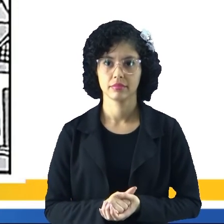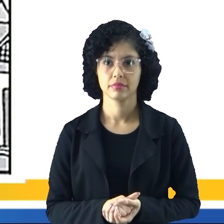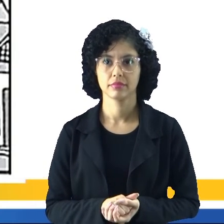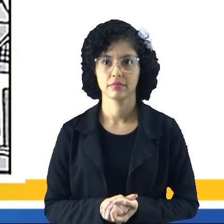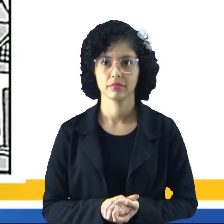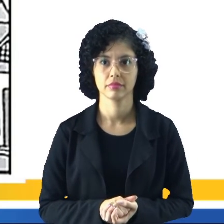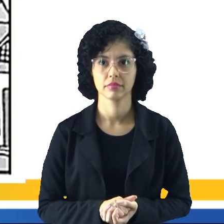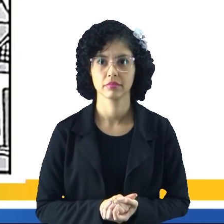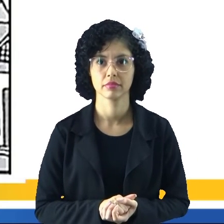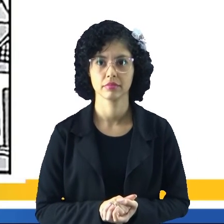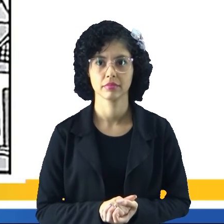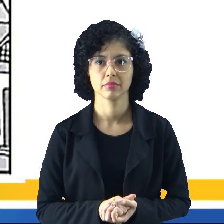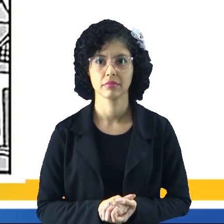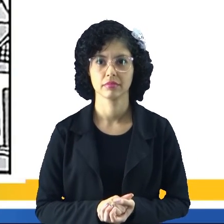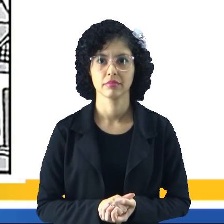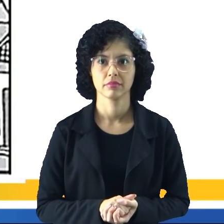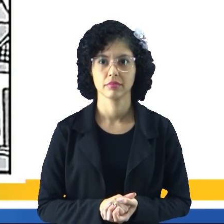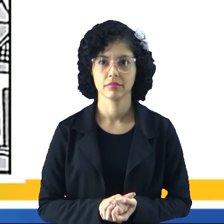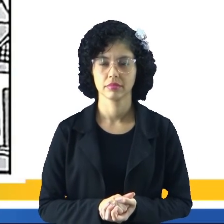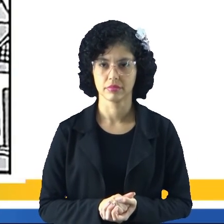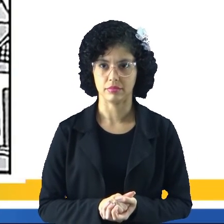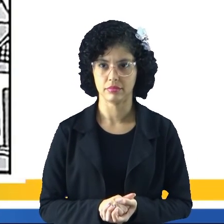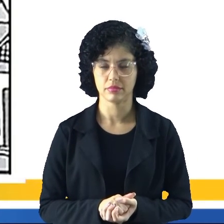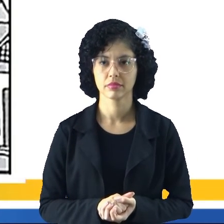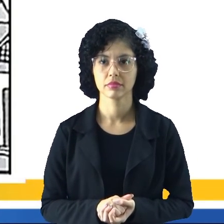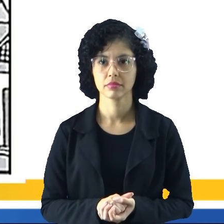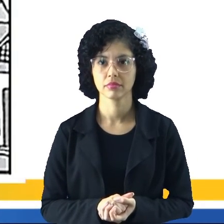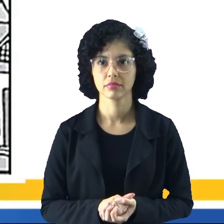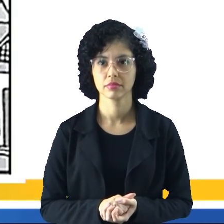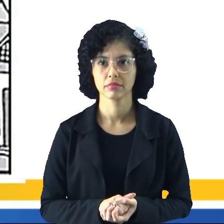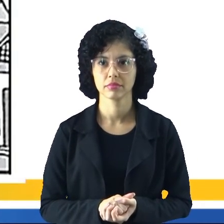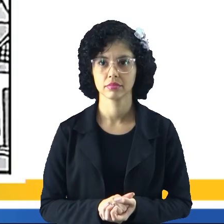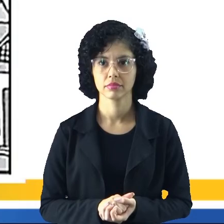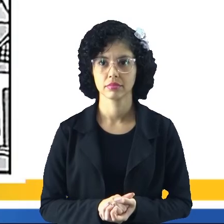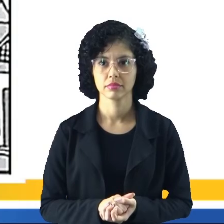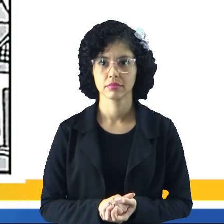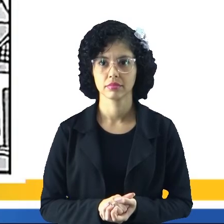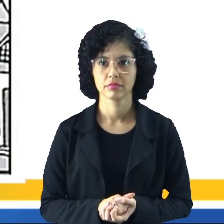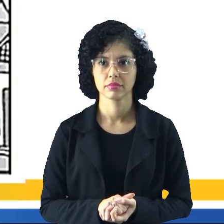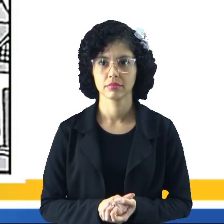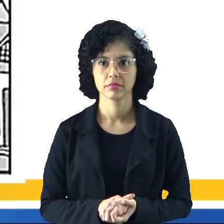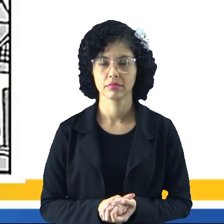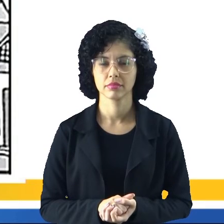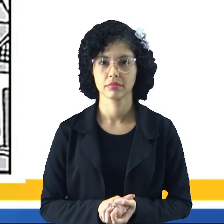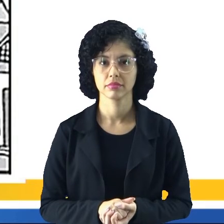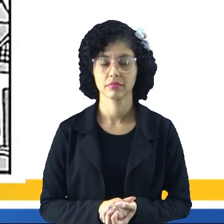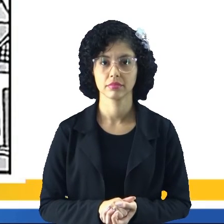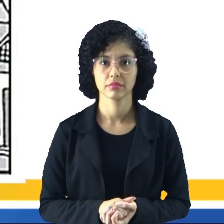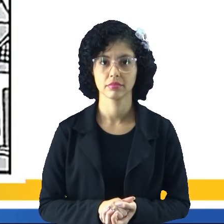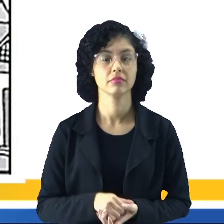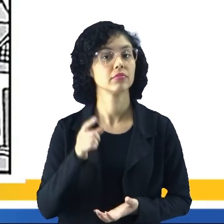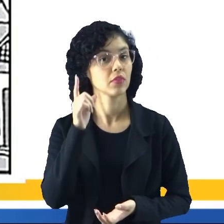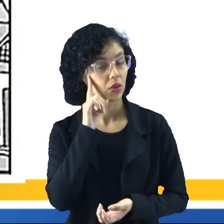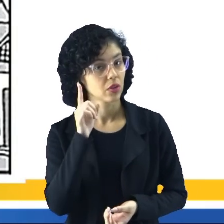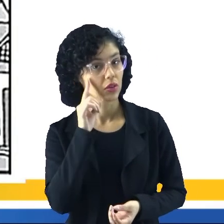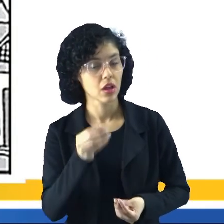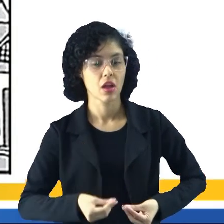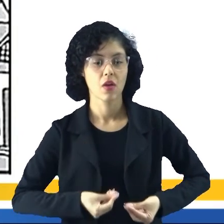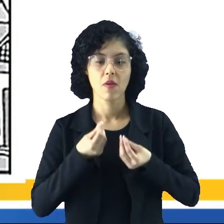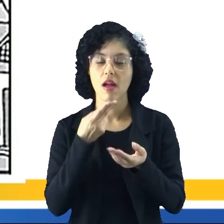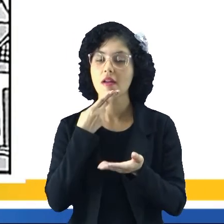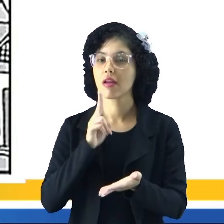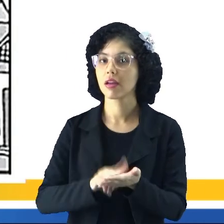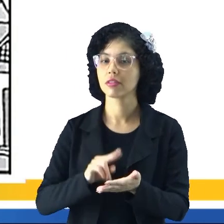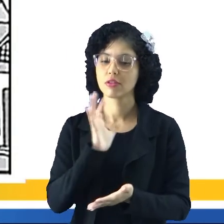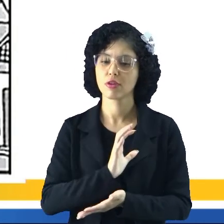olha, todos os dias lhe mando uma carta de amor e ele me devolve com marca de rojo, né? Ou seja, todo dia eu mando para ela uma